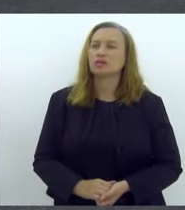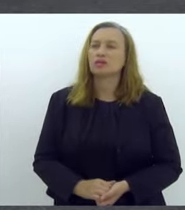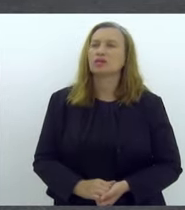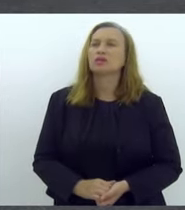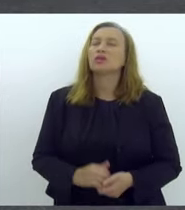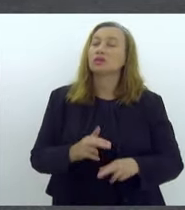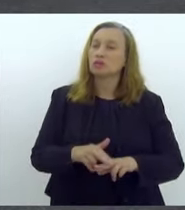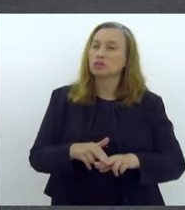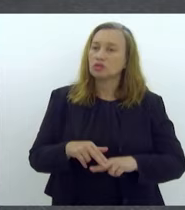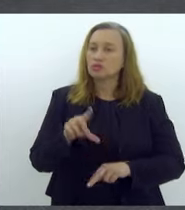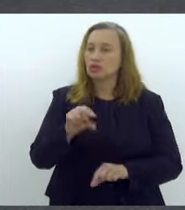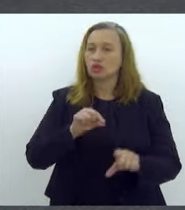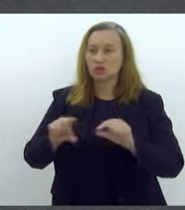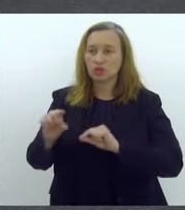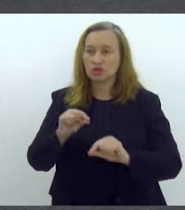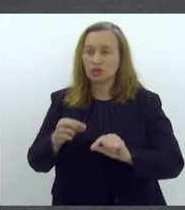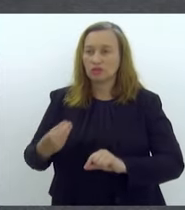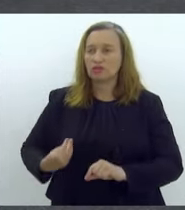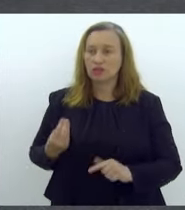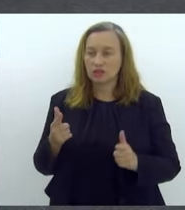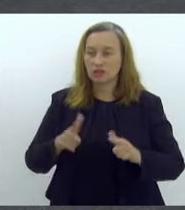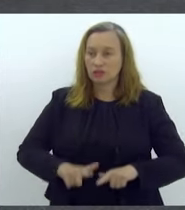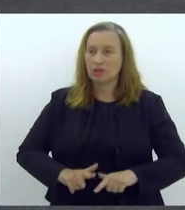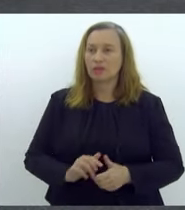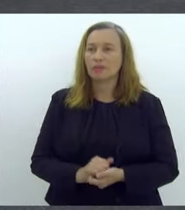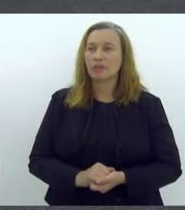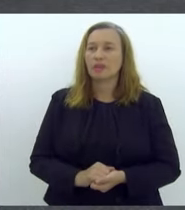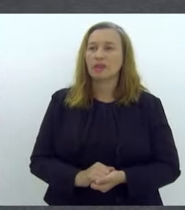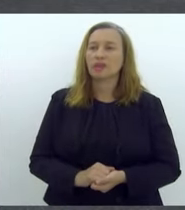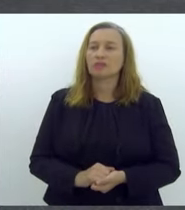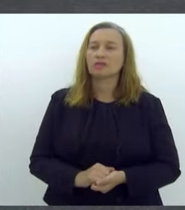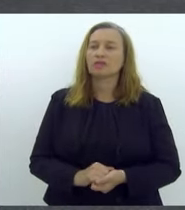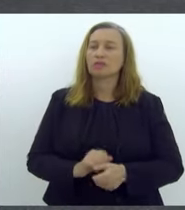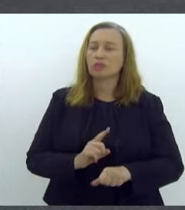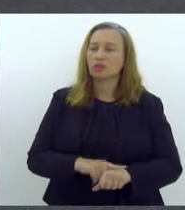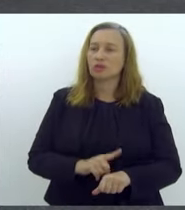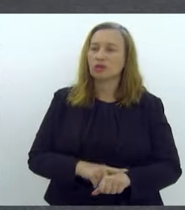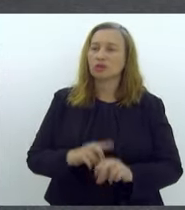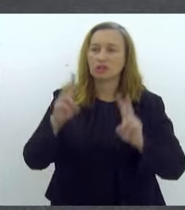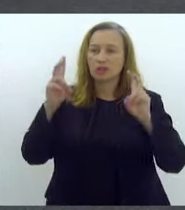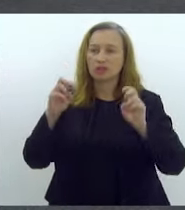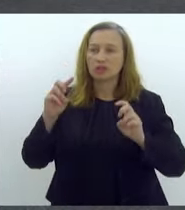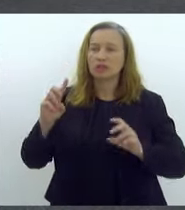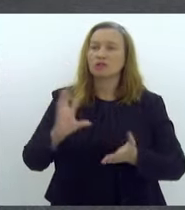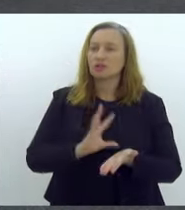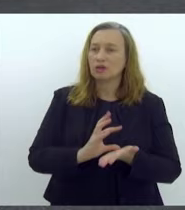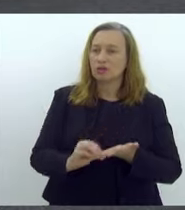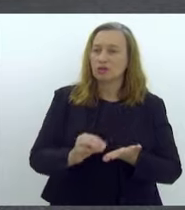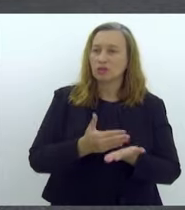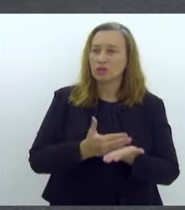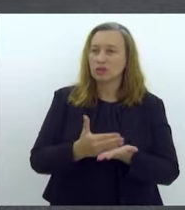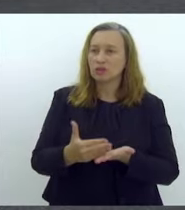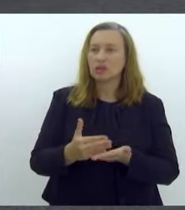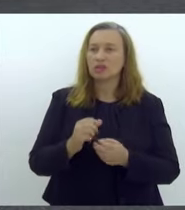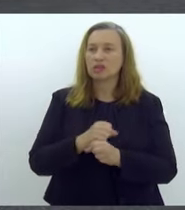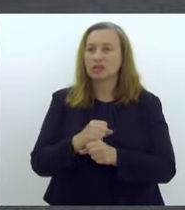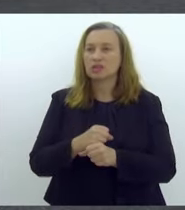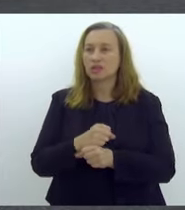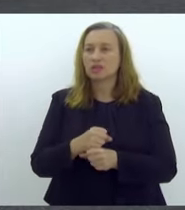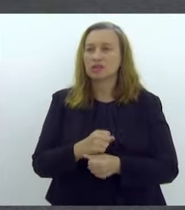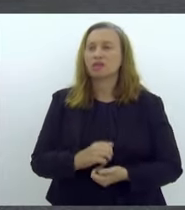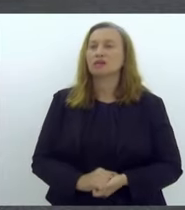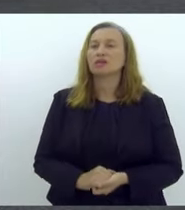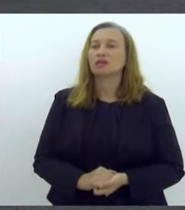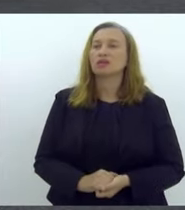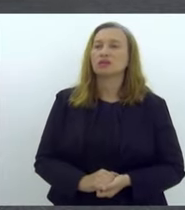nós fomos eleitos e estamos aqui. No momento em que essa matéria veio à pauta, no início deste ano legislativo, nós